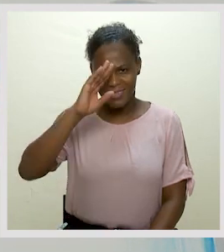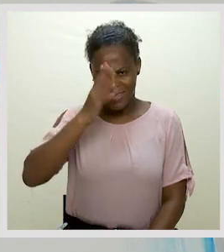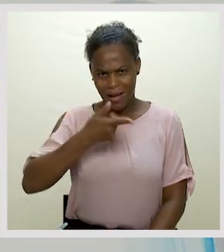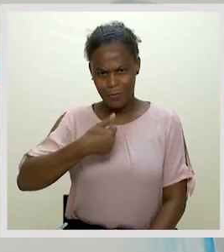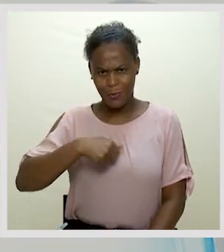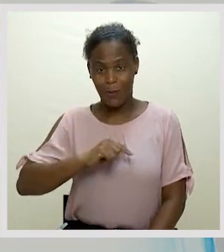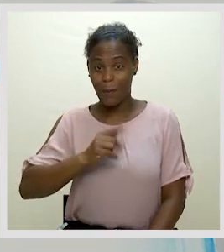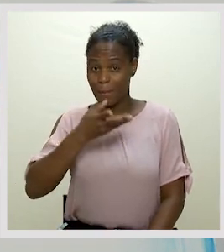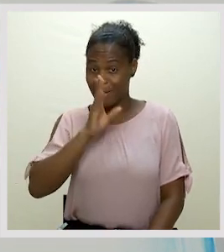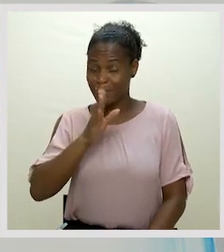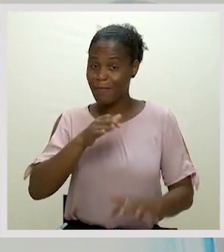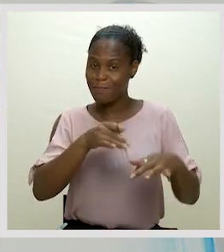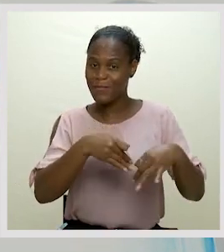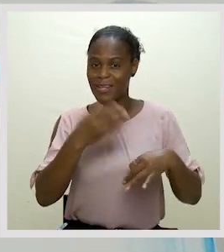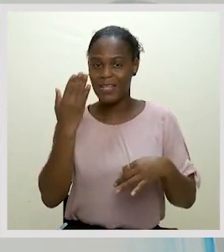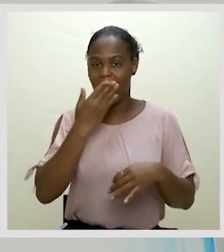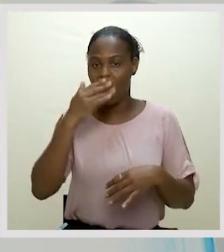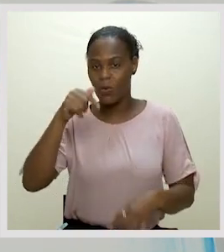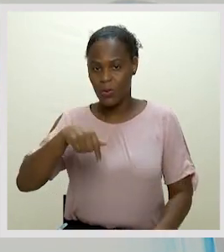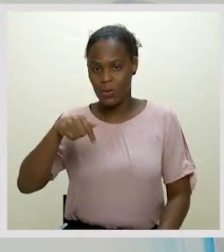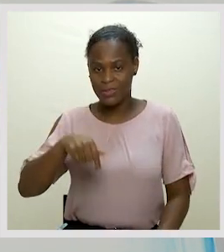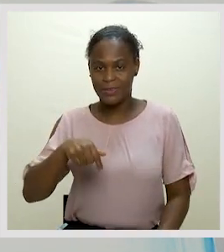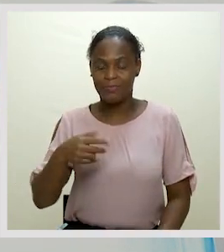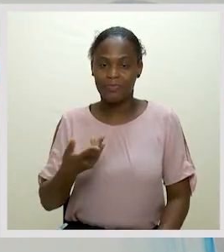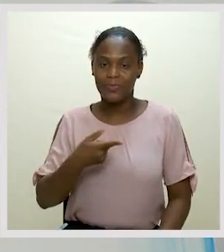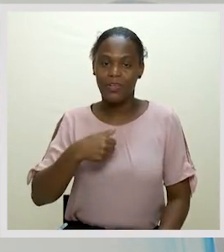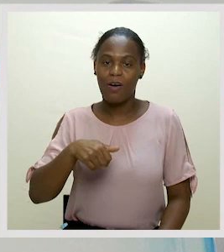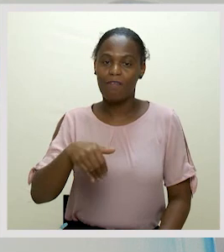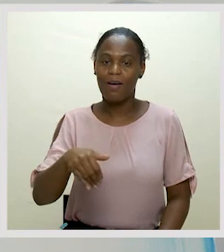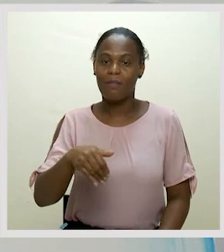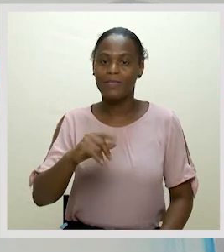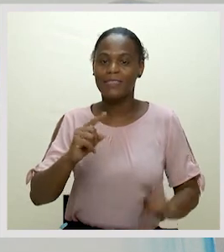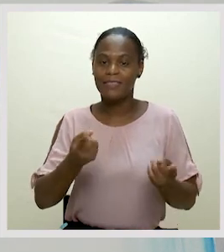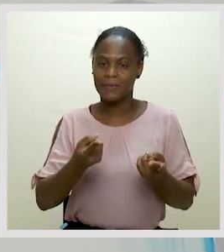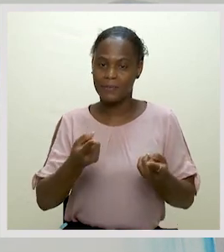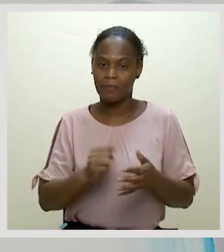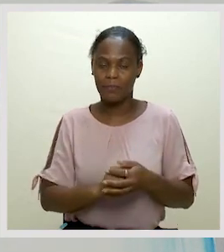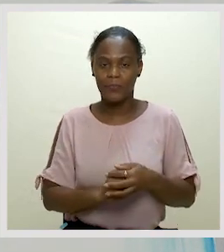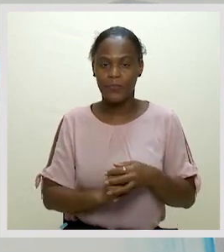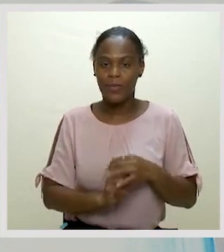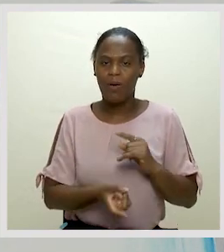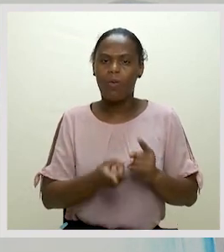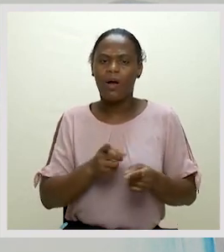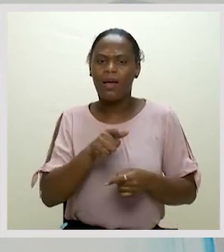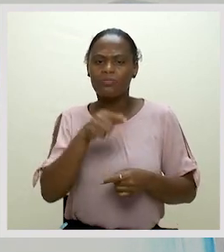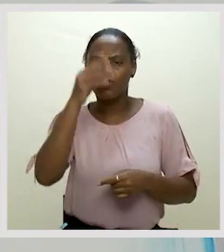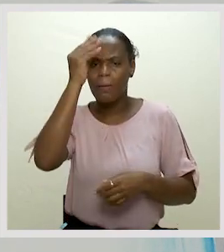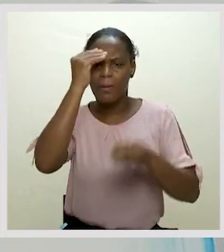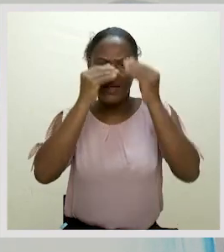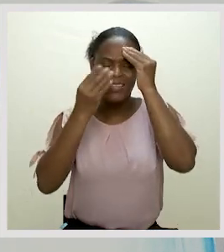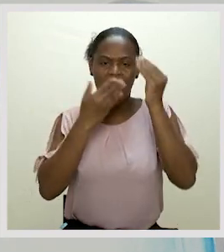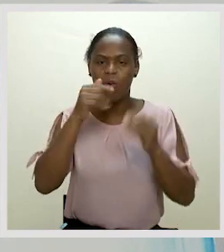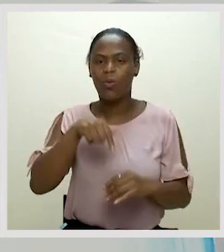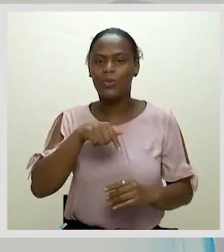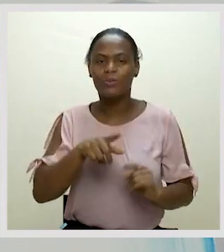Sabe-se que estamos praticamente no fim da nossa aula de hoje. Vamos para a síntese. O que